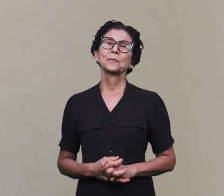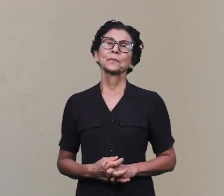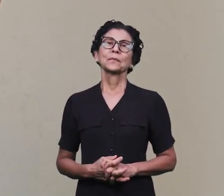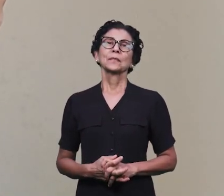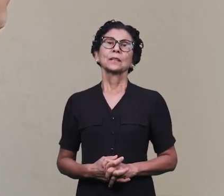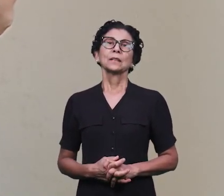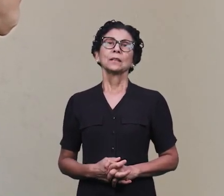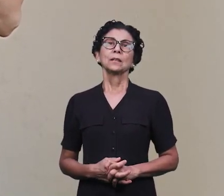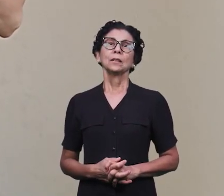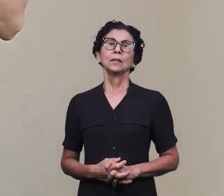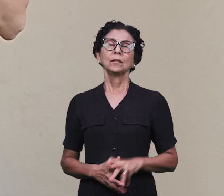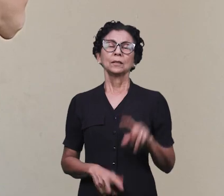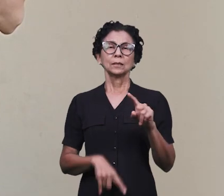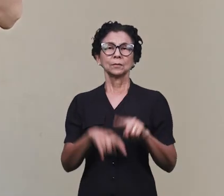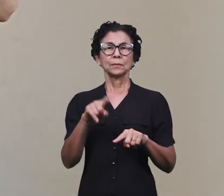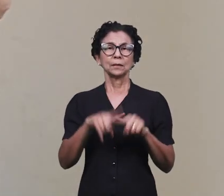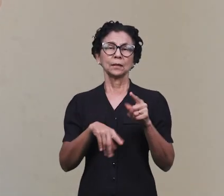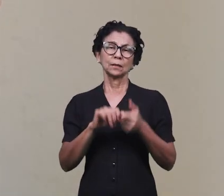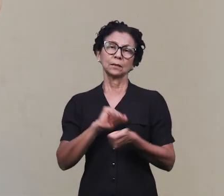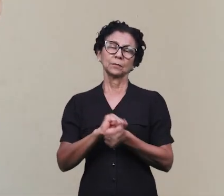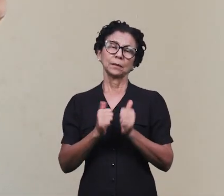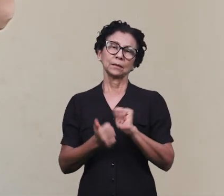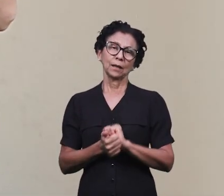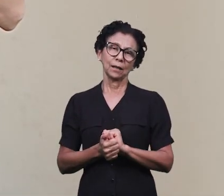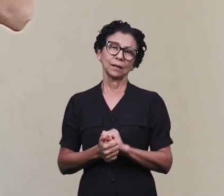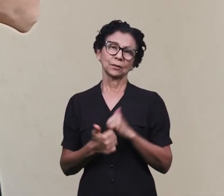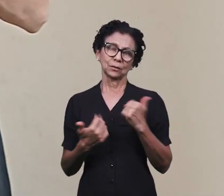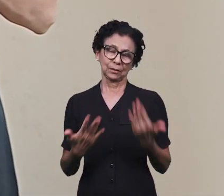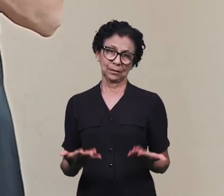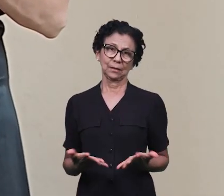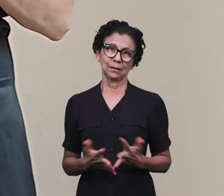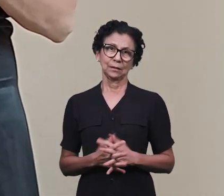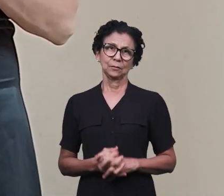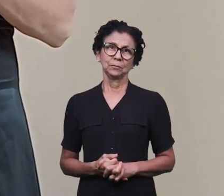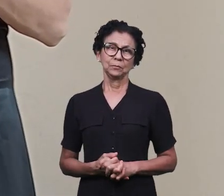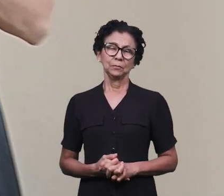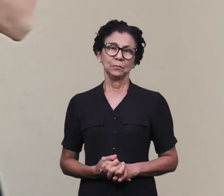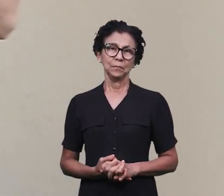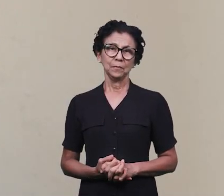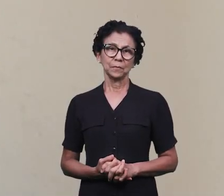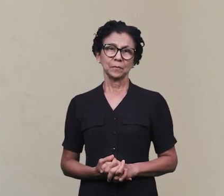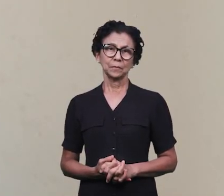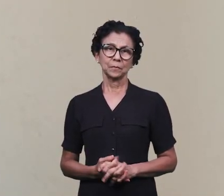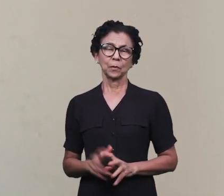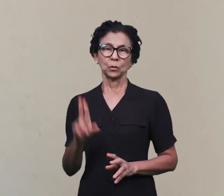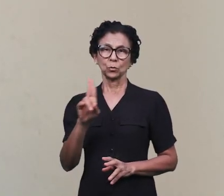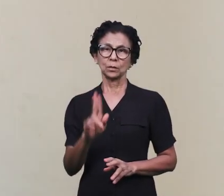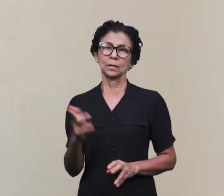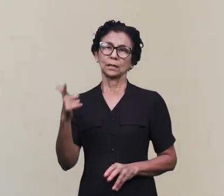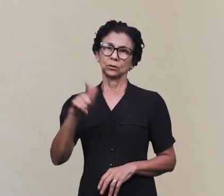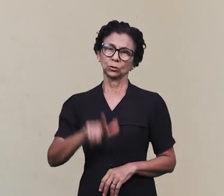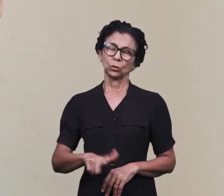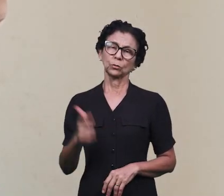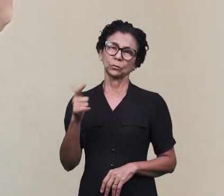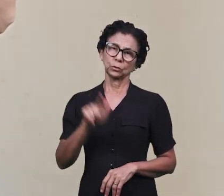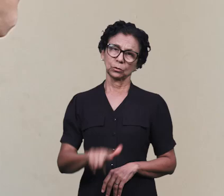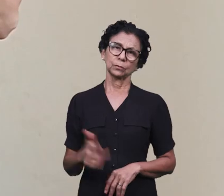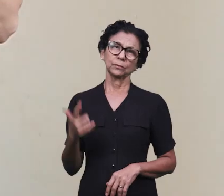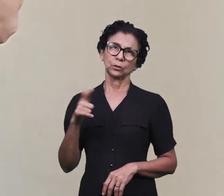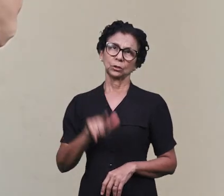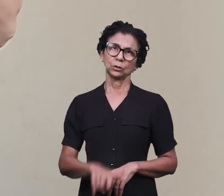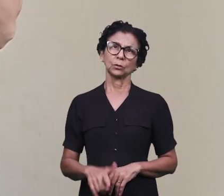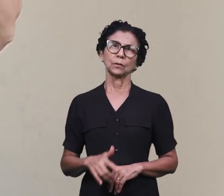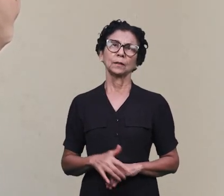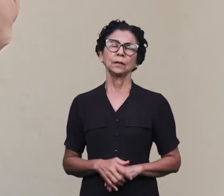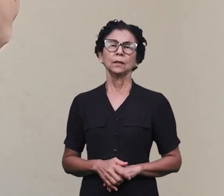que nós podemos utilizar em várias aulas, que podem ser reutilizados. E aqui eu